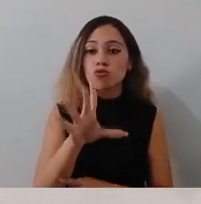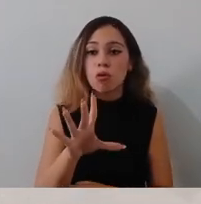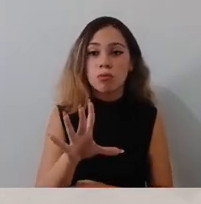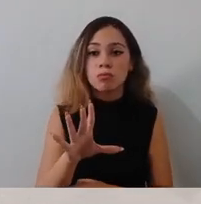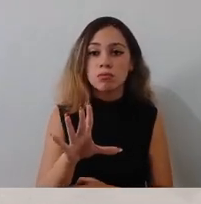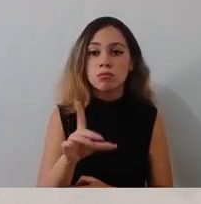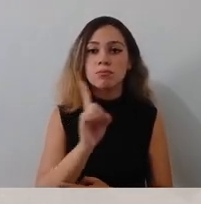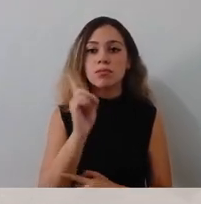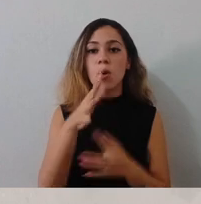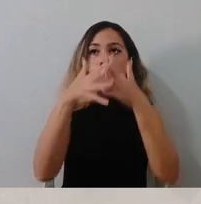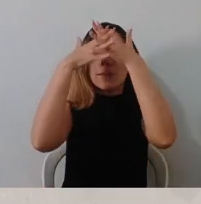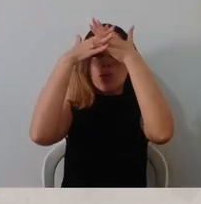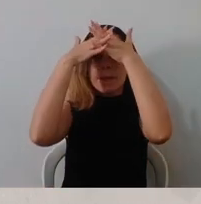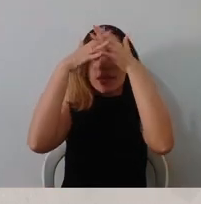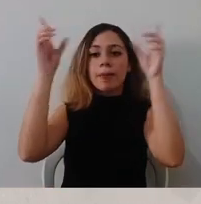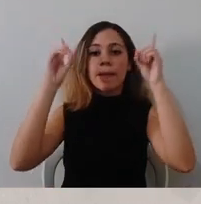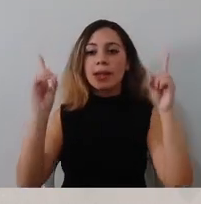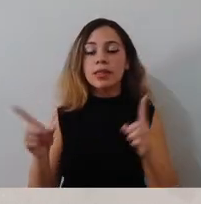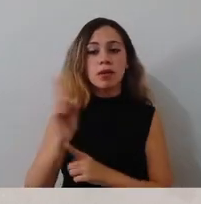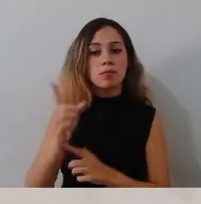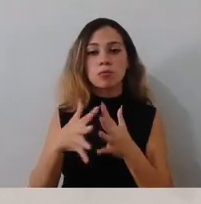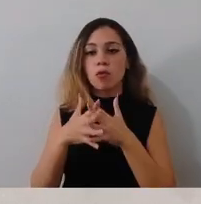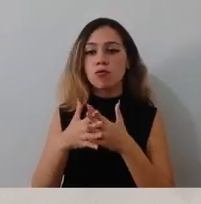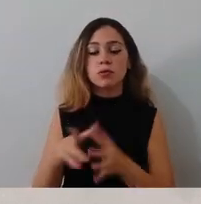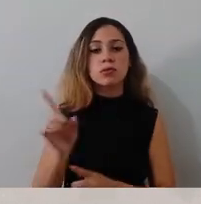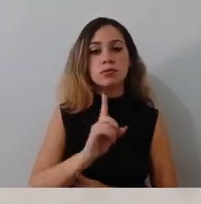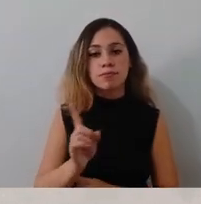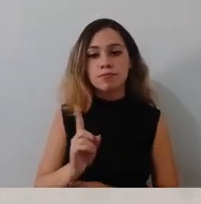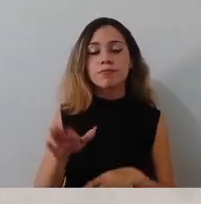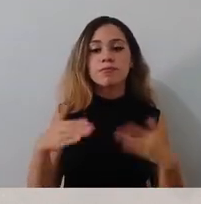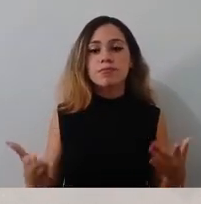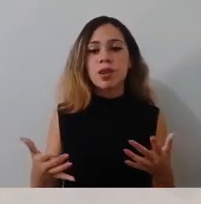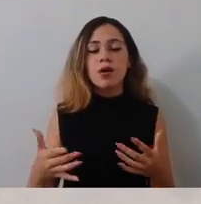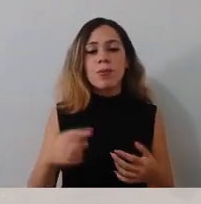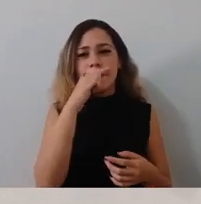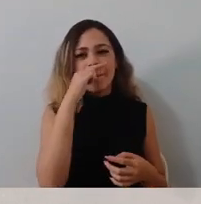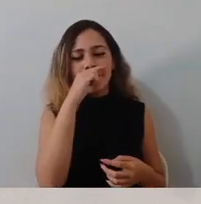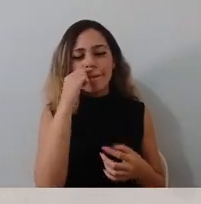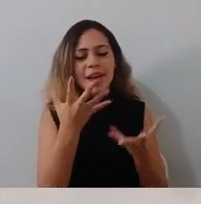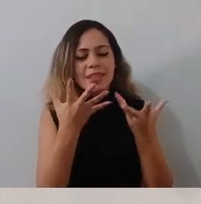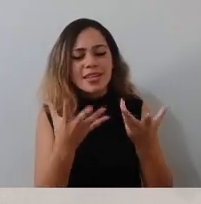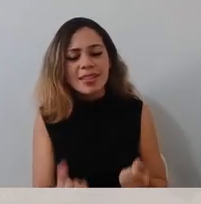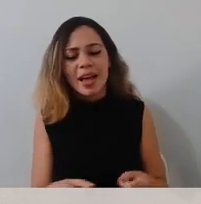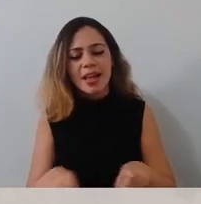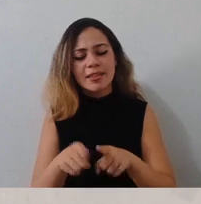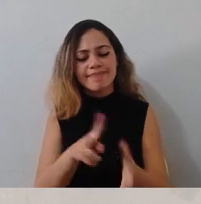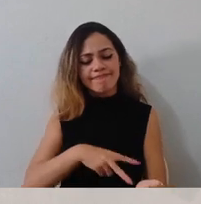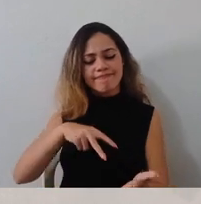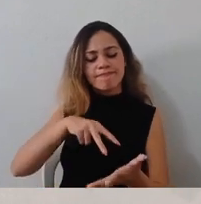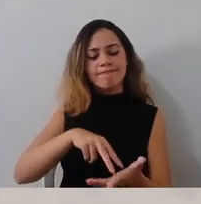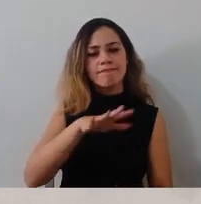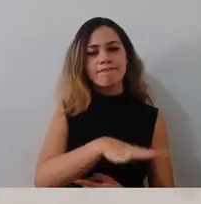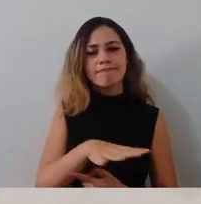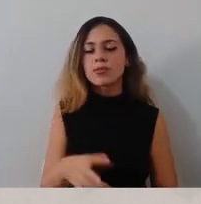essa questão dessa comunidade trazida de uma forma linda, a dor da mãe, o conflito do pai, a aceitação, a